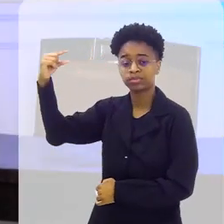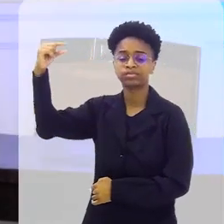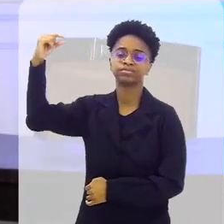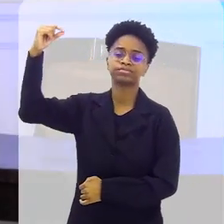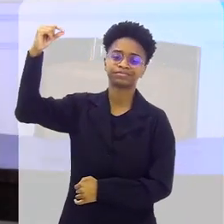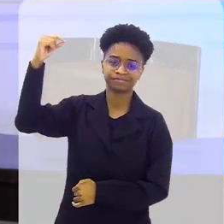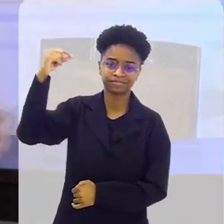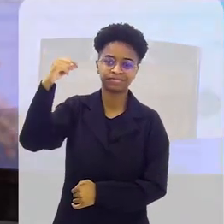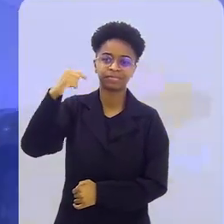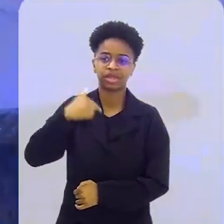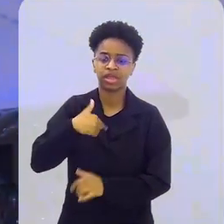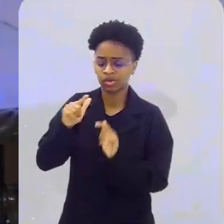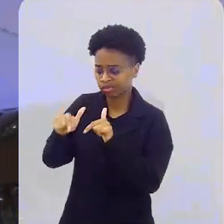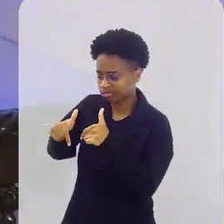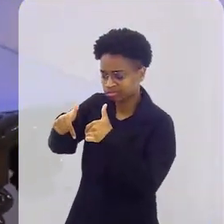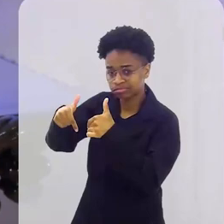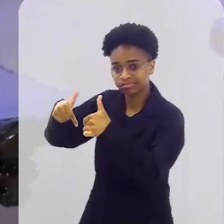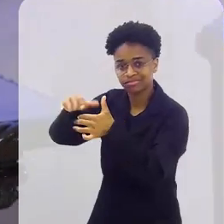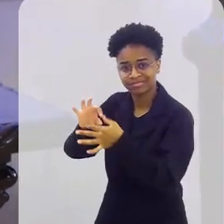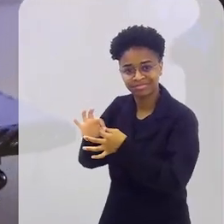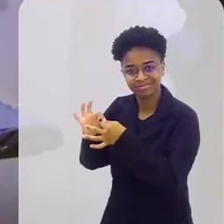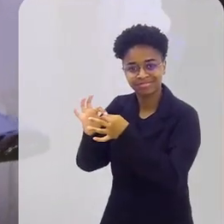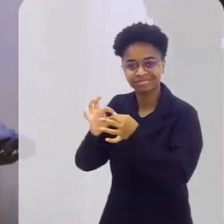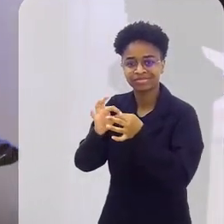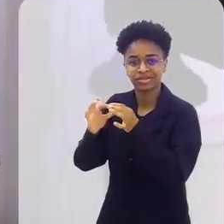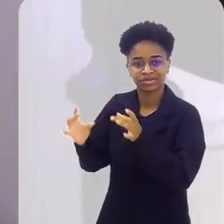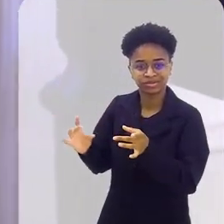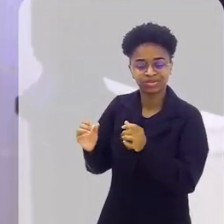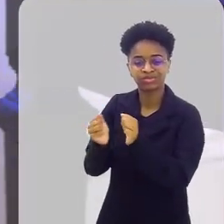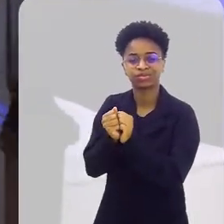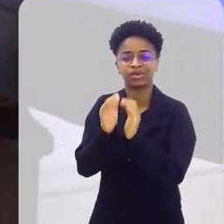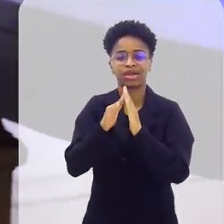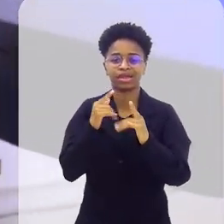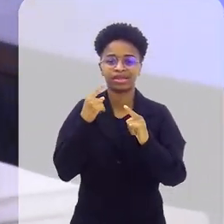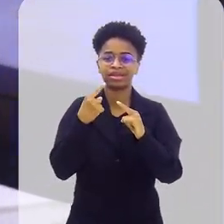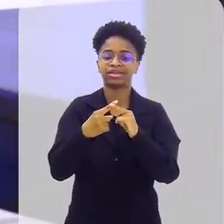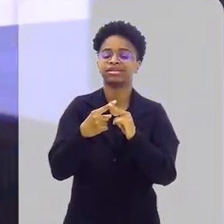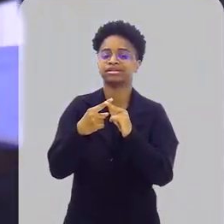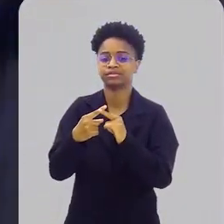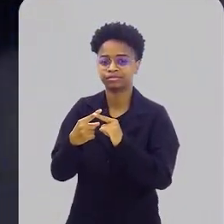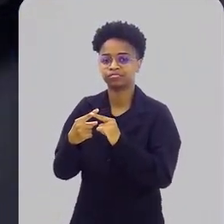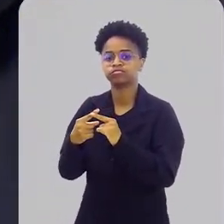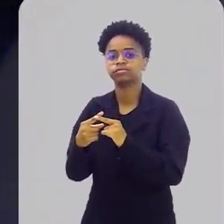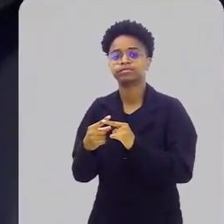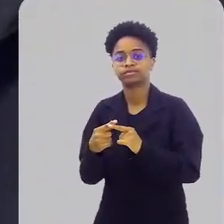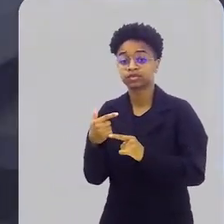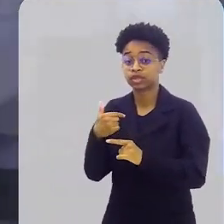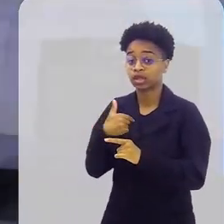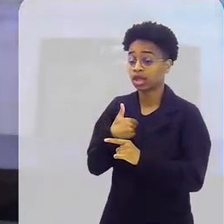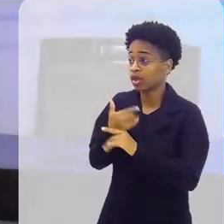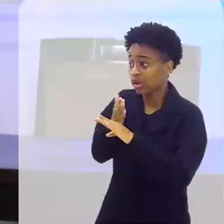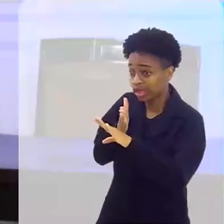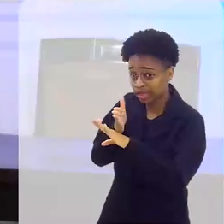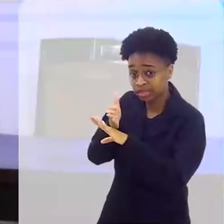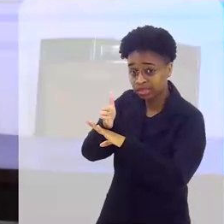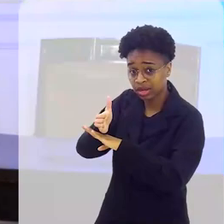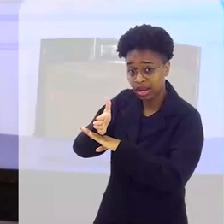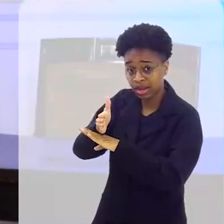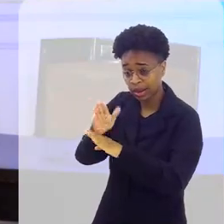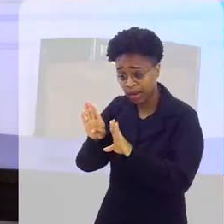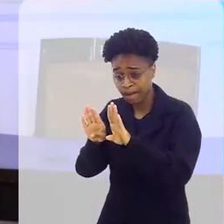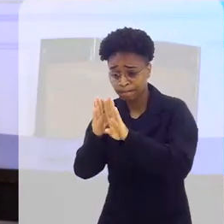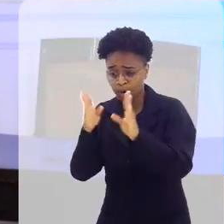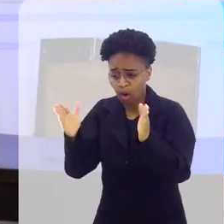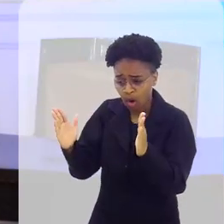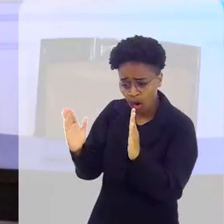para Ele e faço parte da Sua Igreja. Eu entrarei na porta